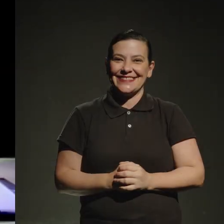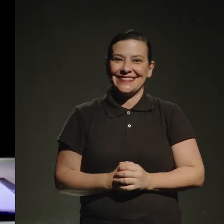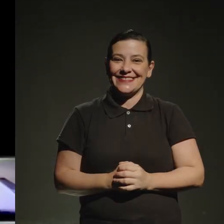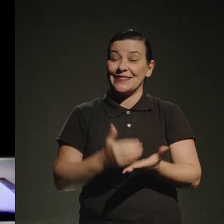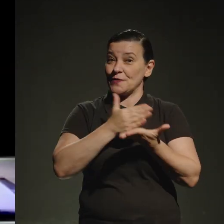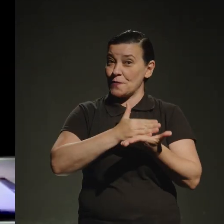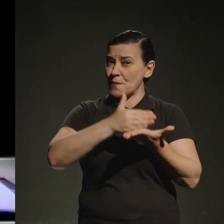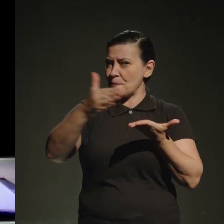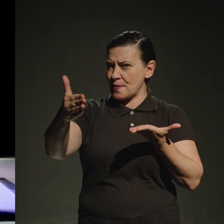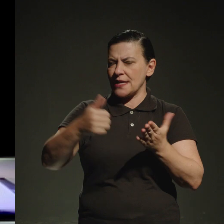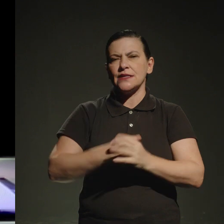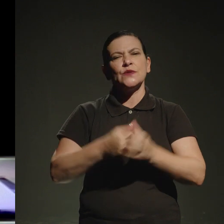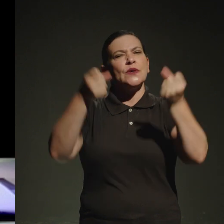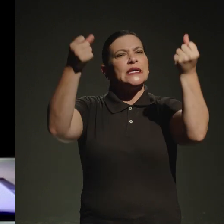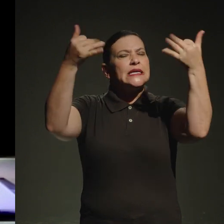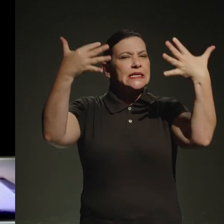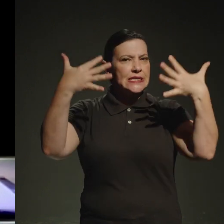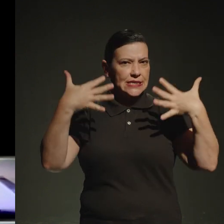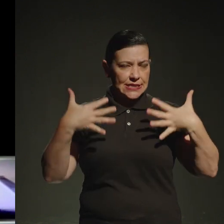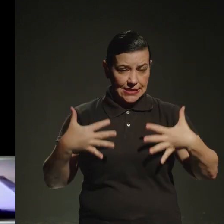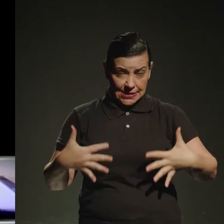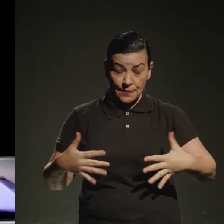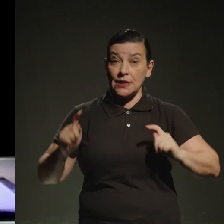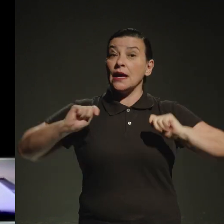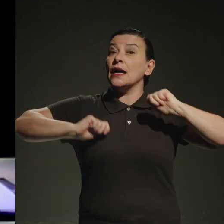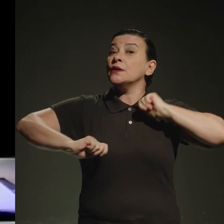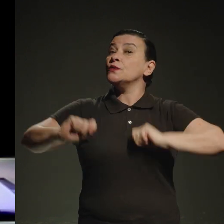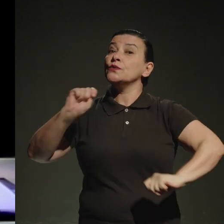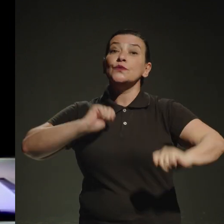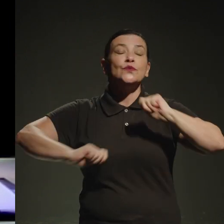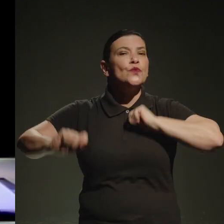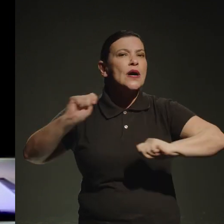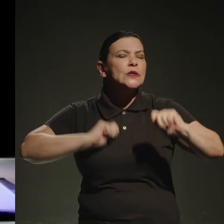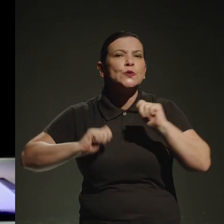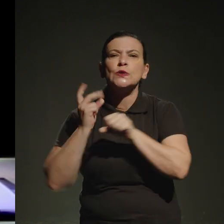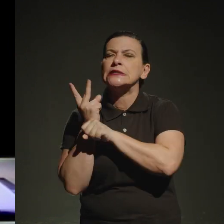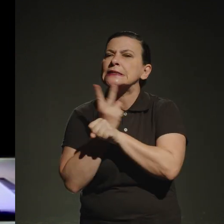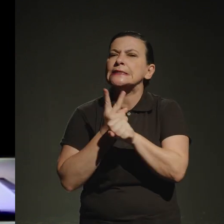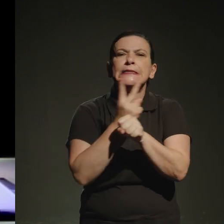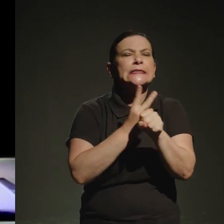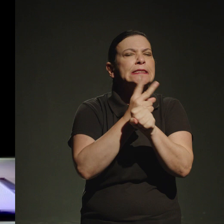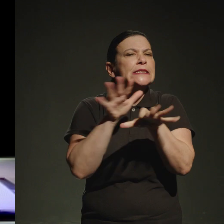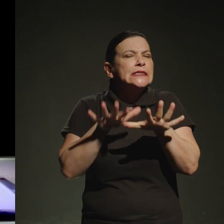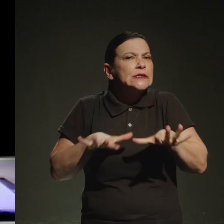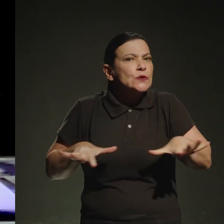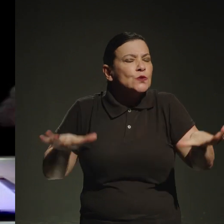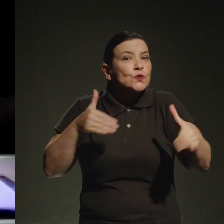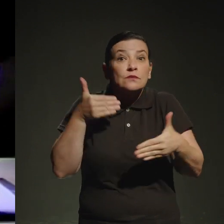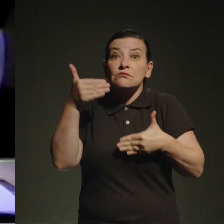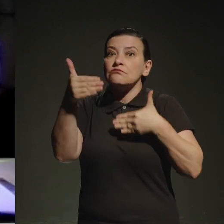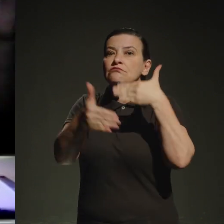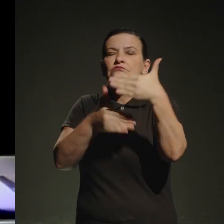Prólogo, que trata da condição do ator e sua procura pelo geral até chegar ao particular.